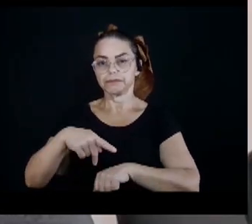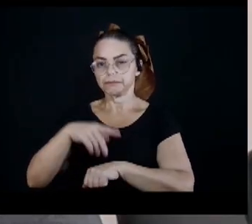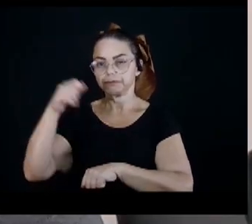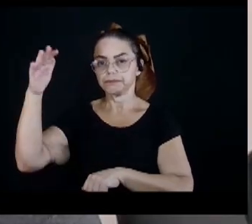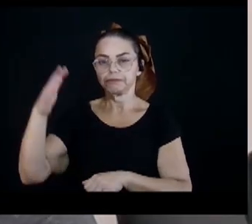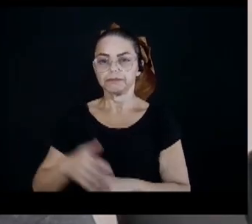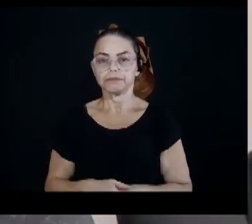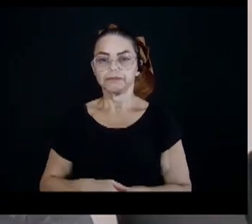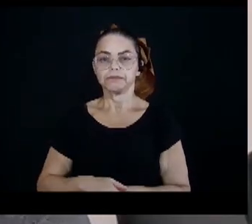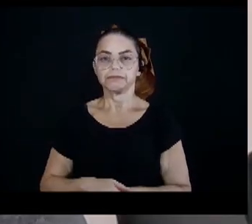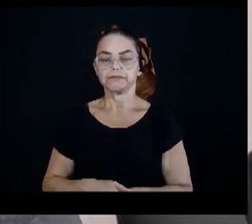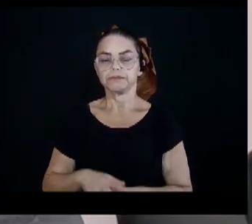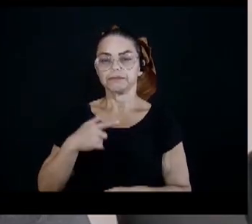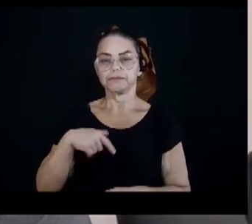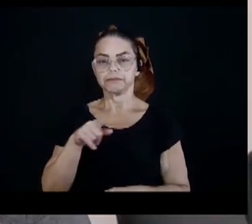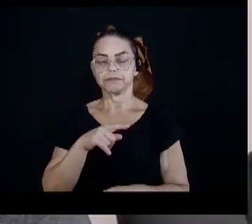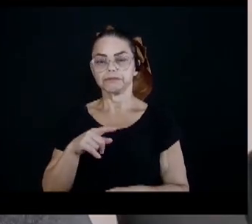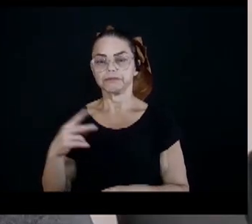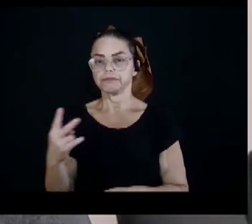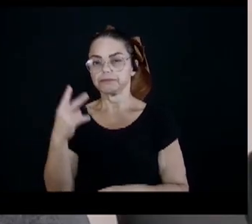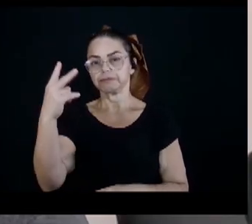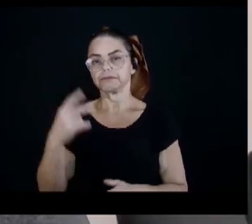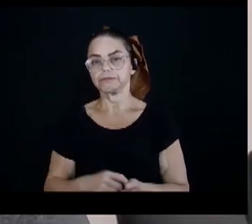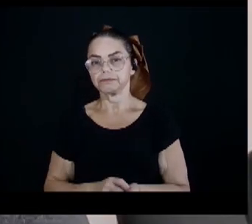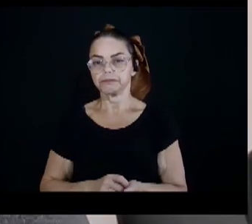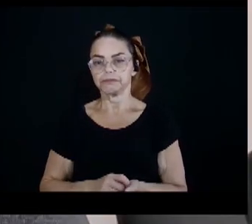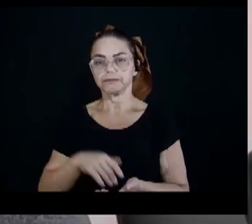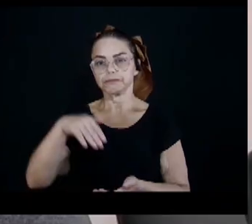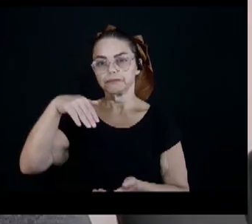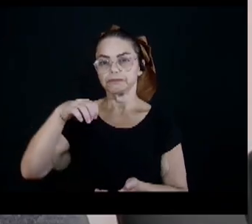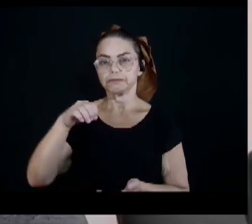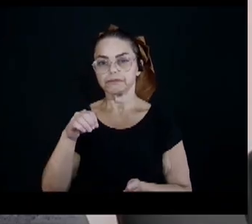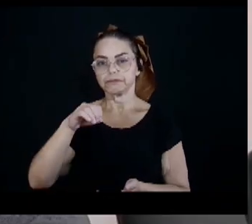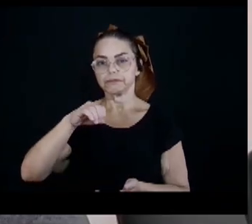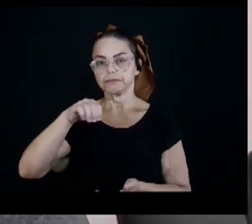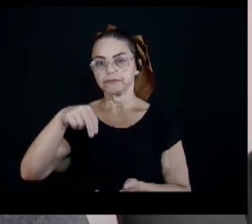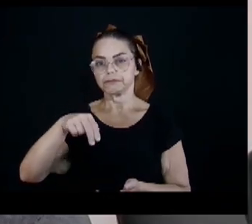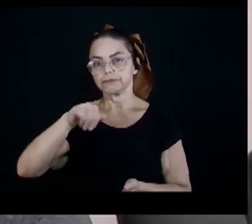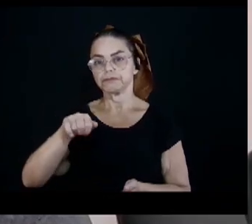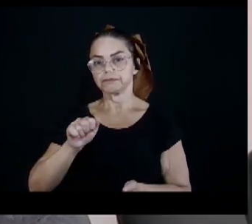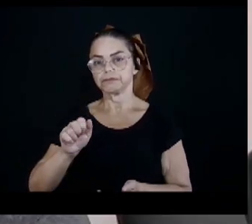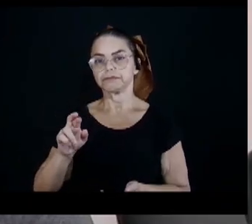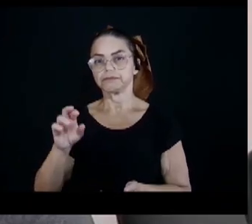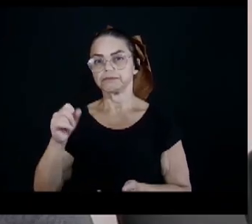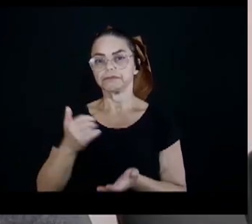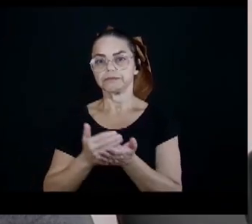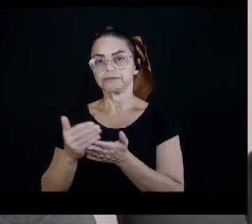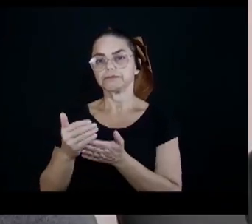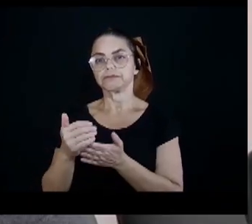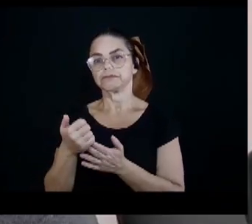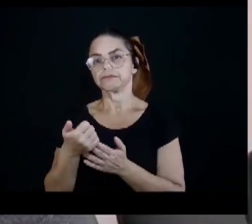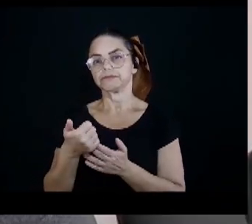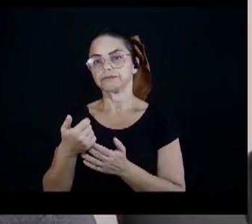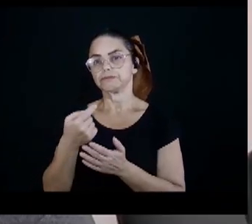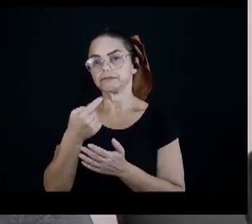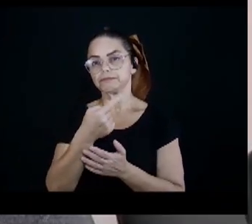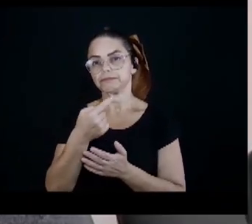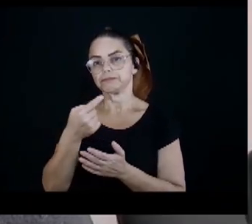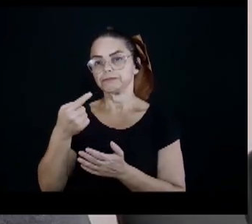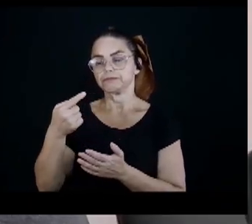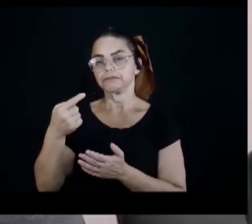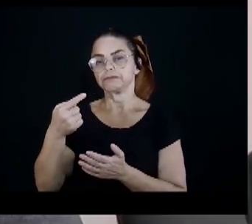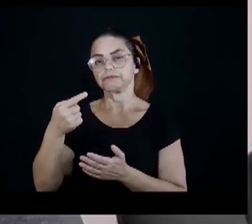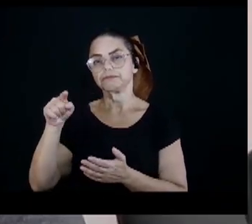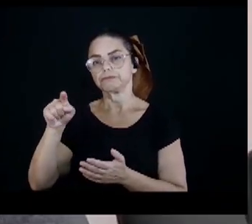de valores, a gente está falando de Mounjaro. Mounjaro que custa inicialmente 1.200 na caneta de 2,5, 1.700 na caneta de 5